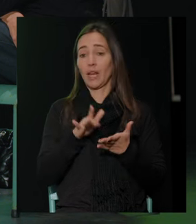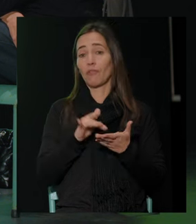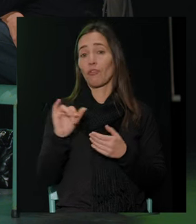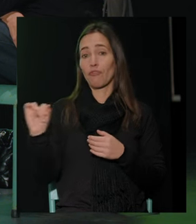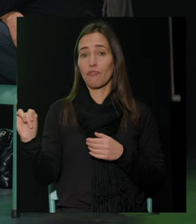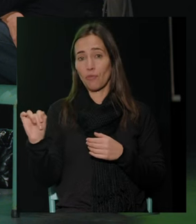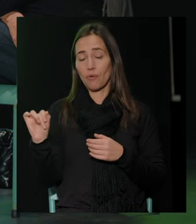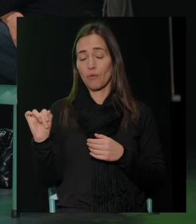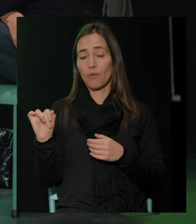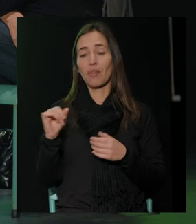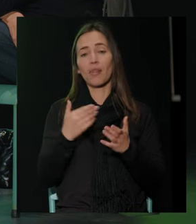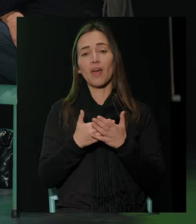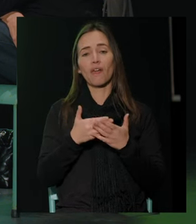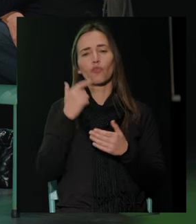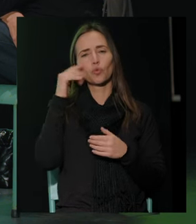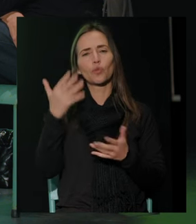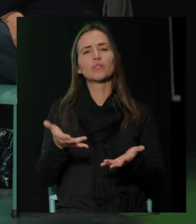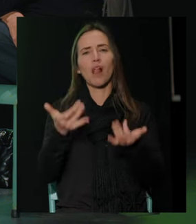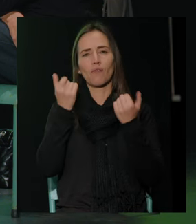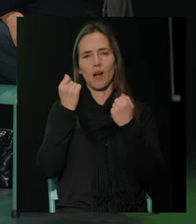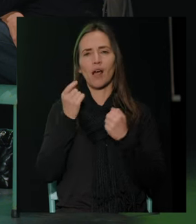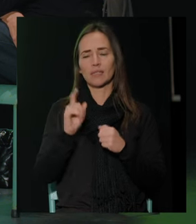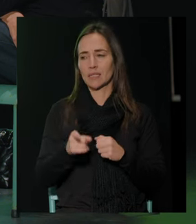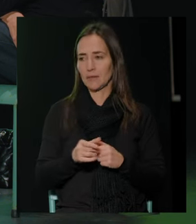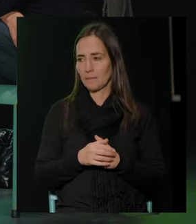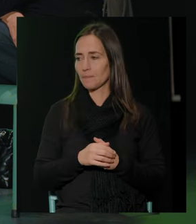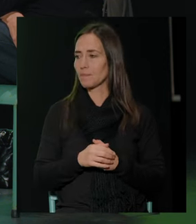livro para resgatar esse futuro?